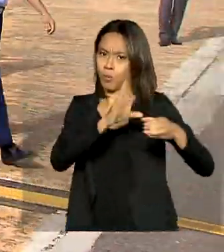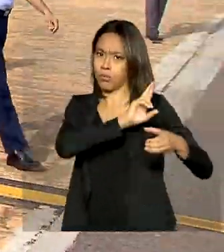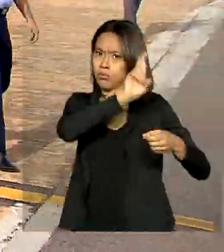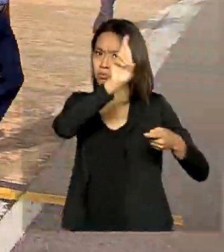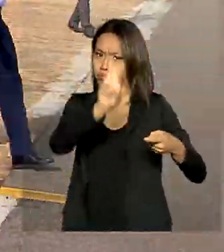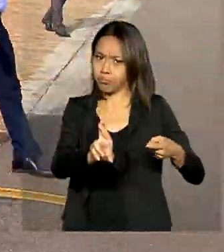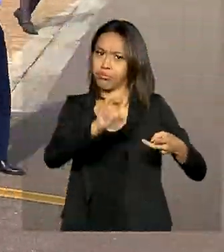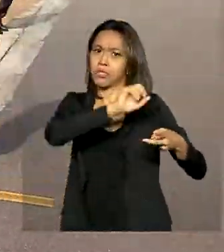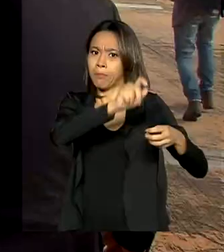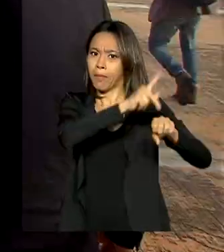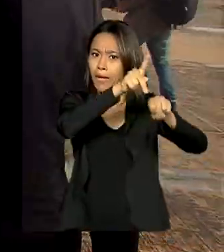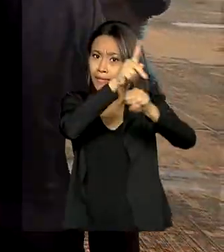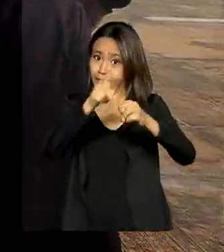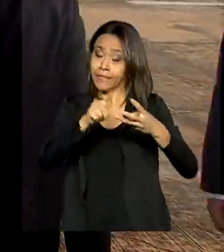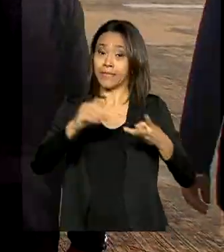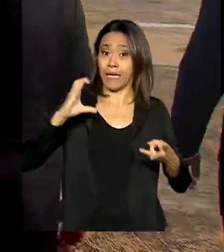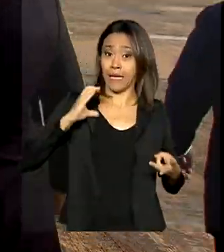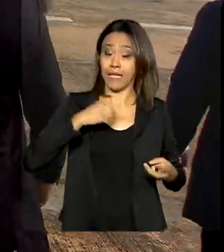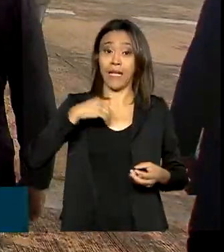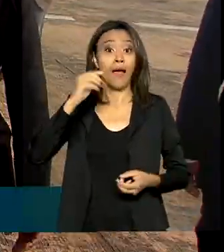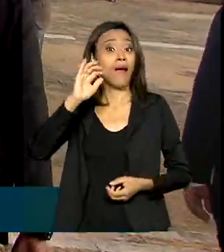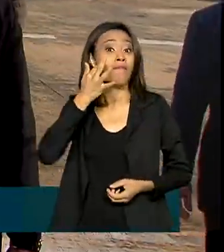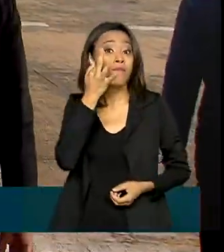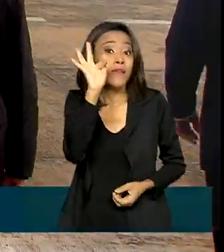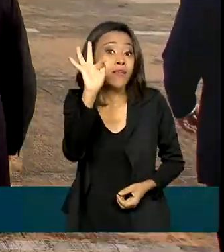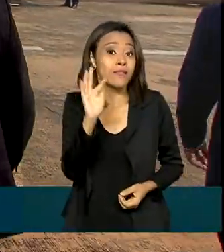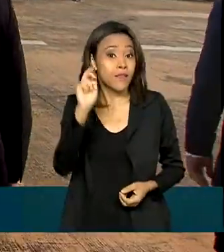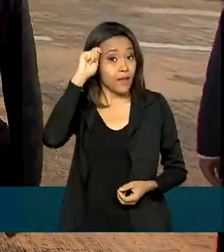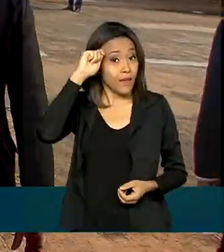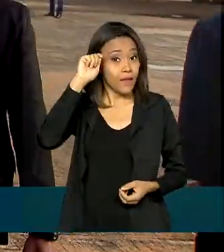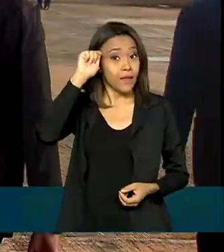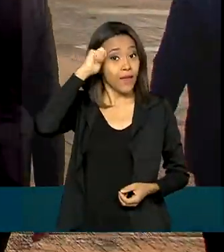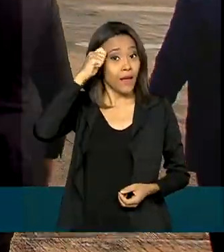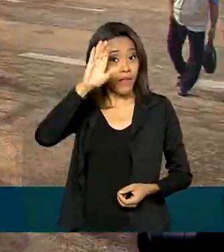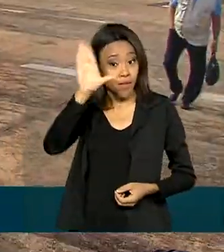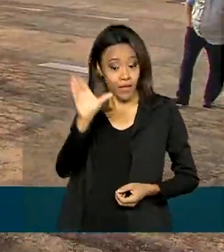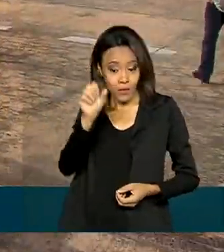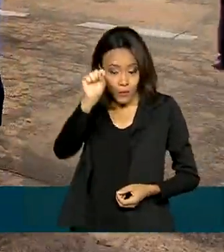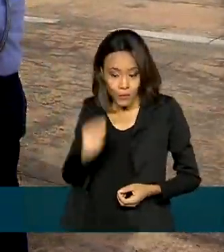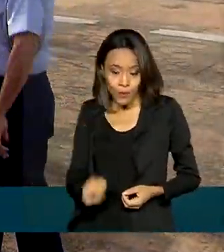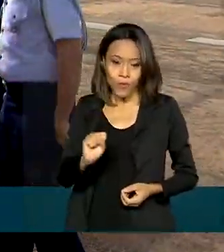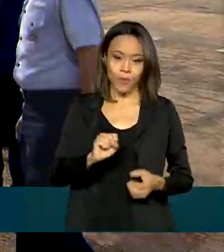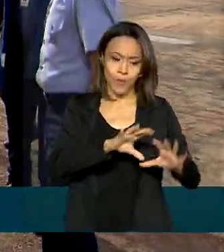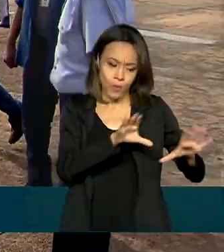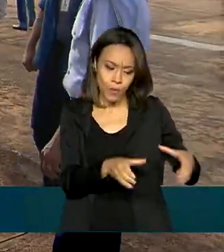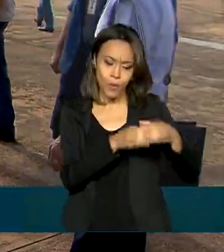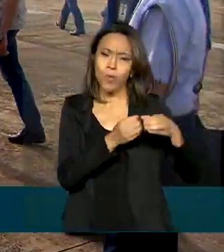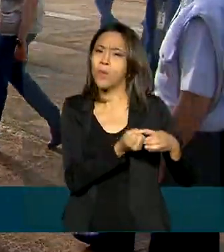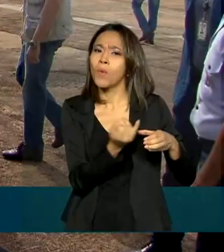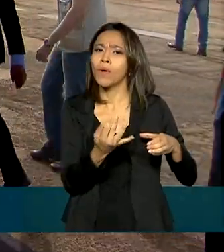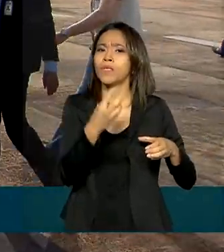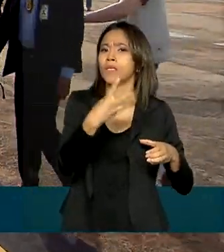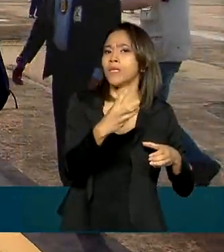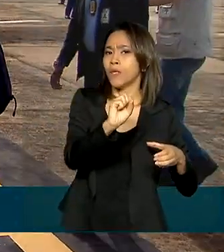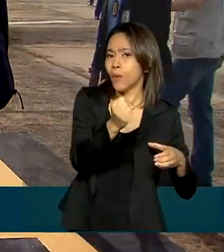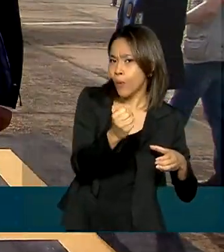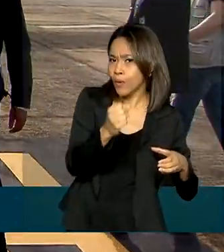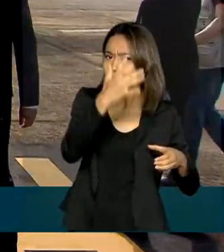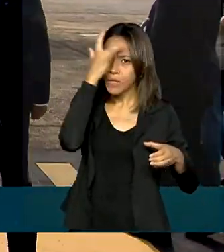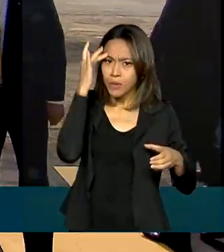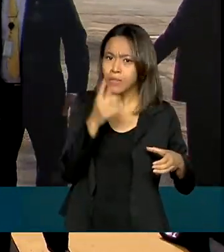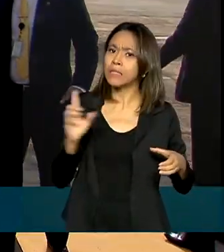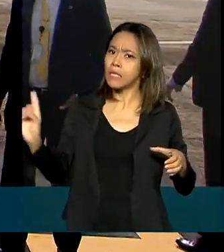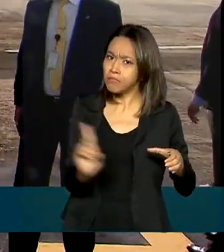Europeia e países como Canadá, França e África do Sul. A comitiva de 38 pessoas, que inclui ainda ministros e